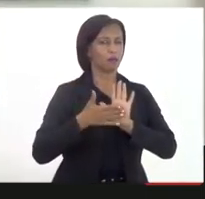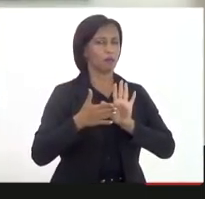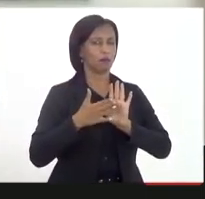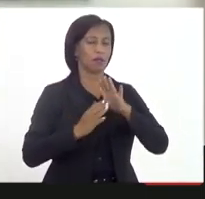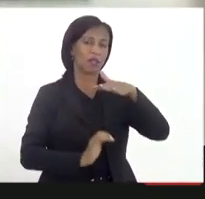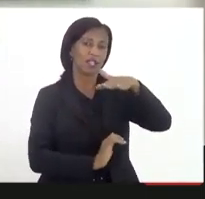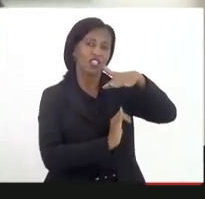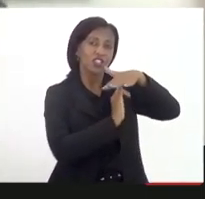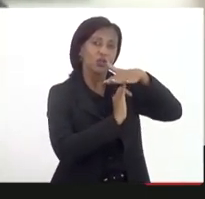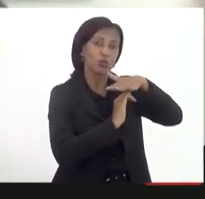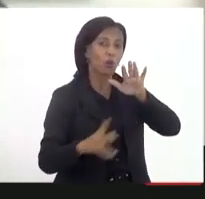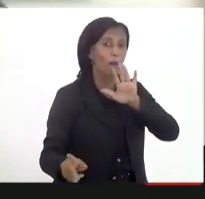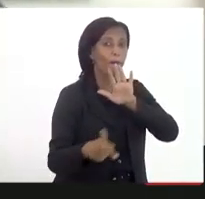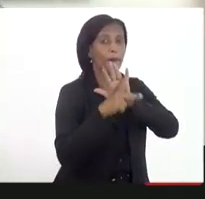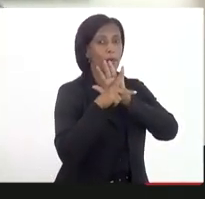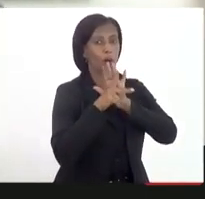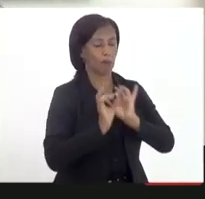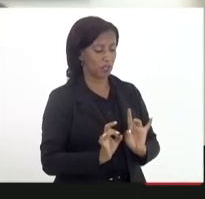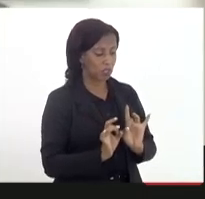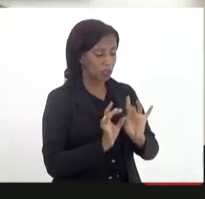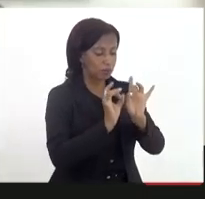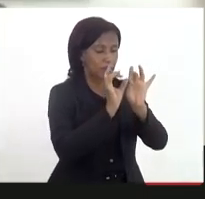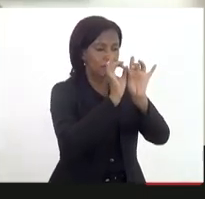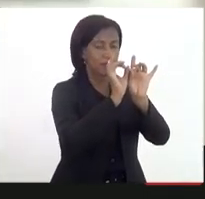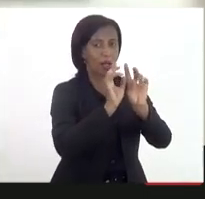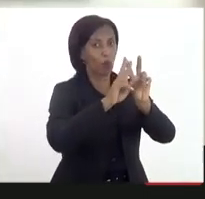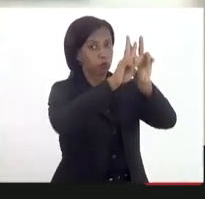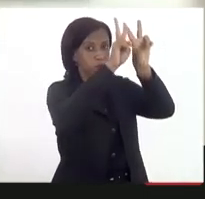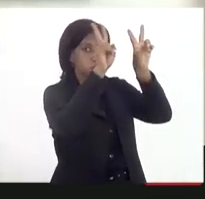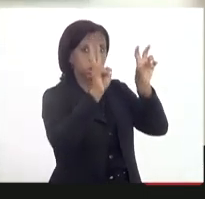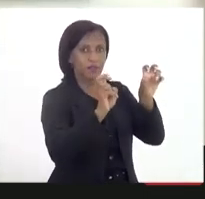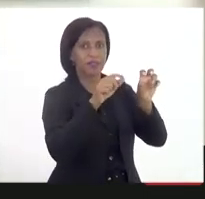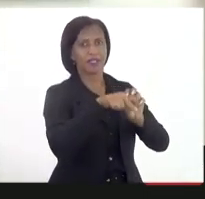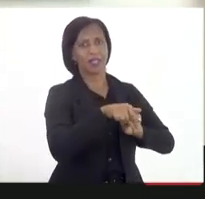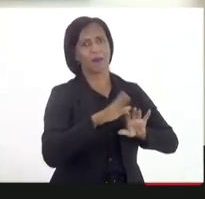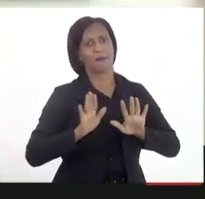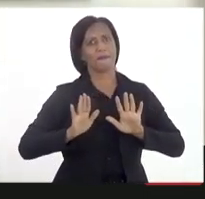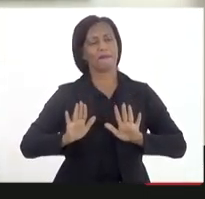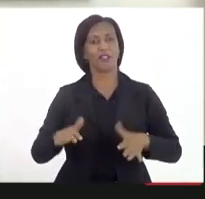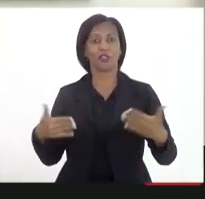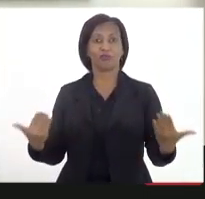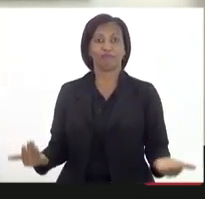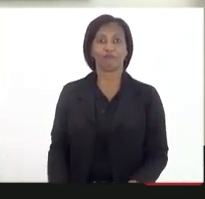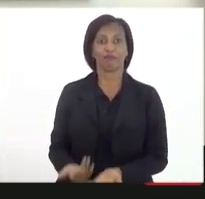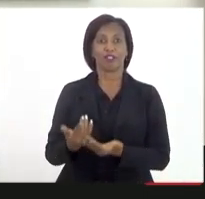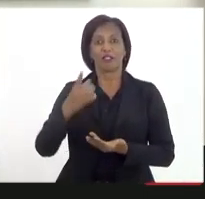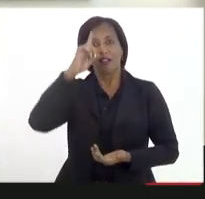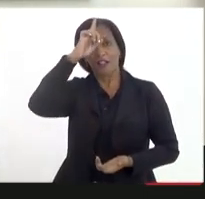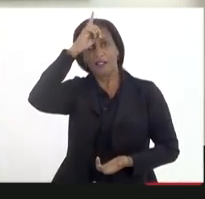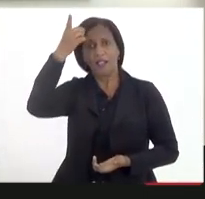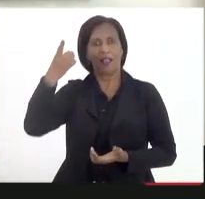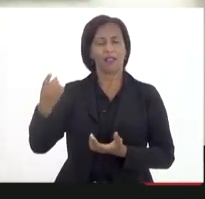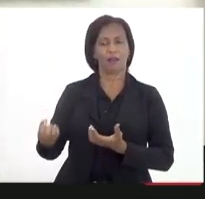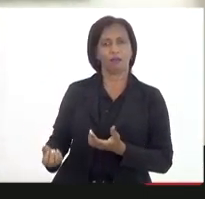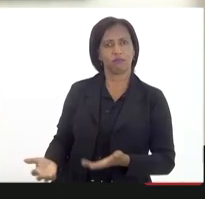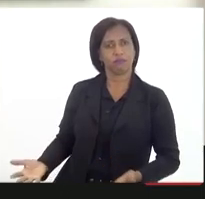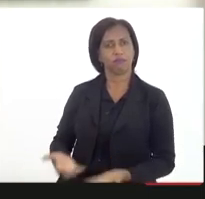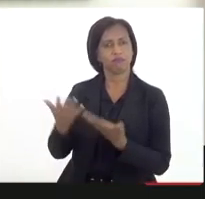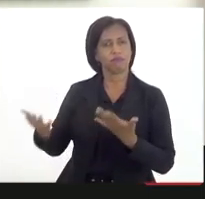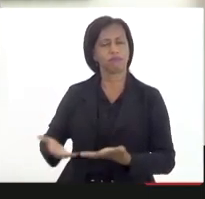instituição de uma comissão especial para abordar esse tema e no entanto por ideia iniciativa